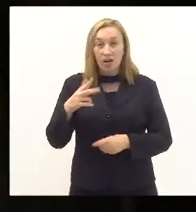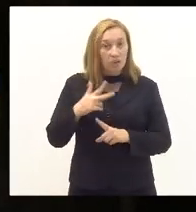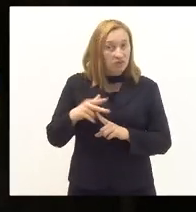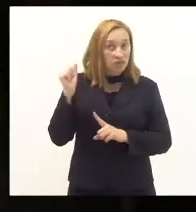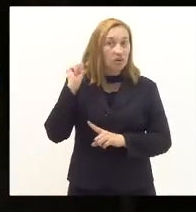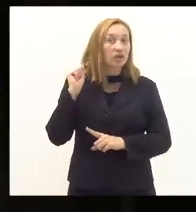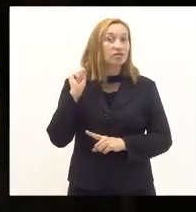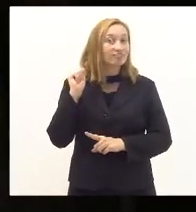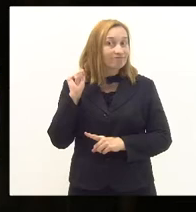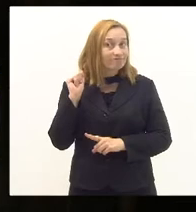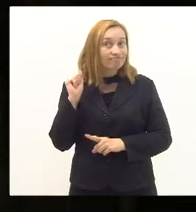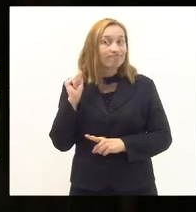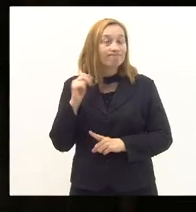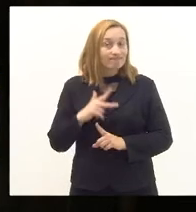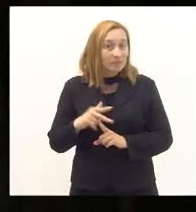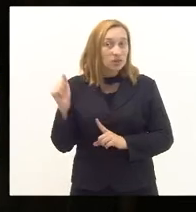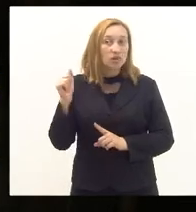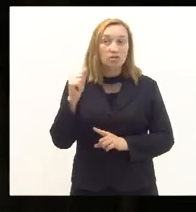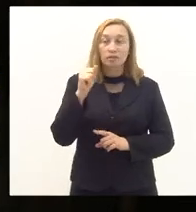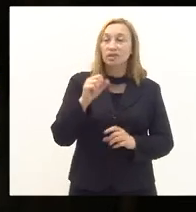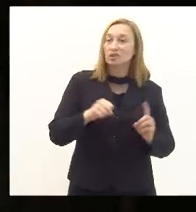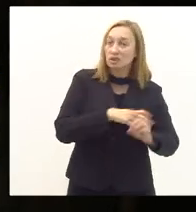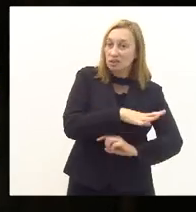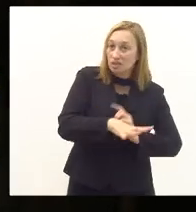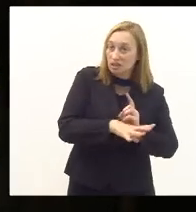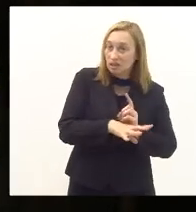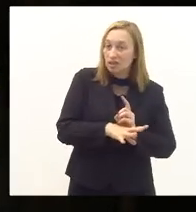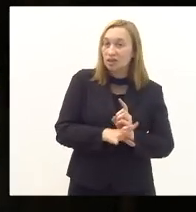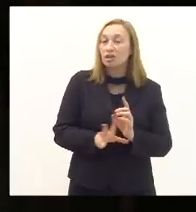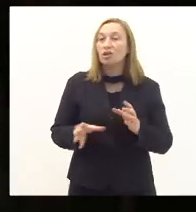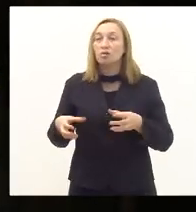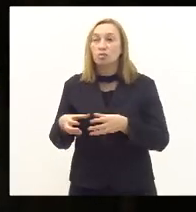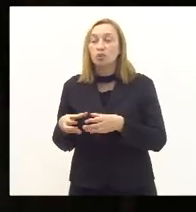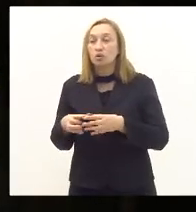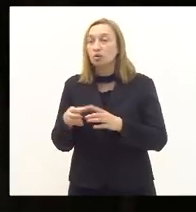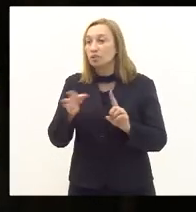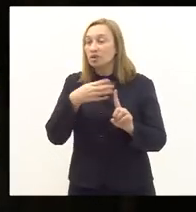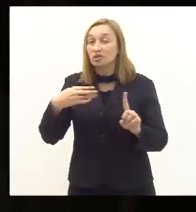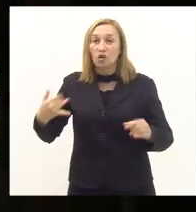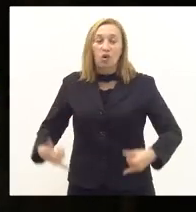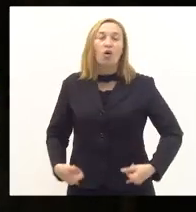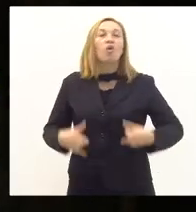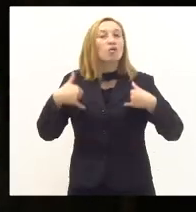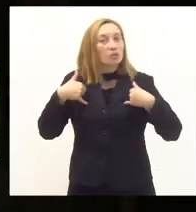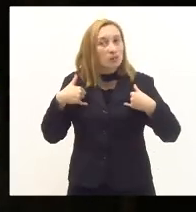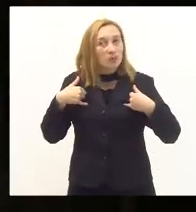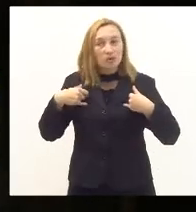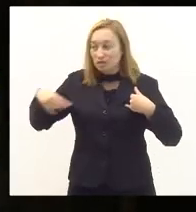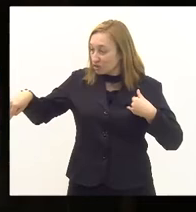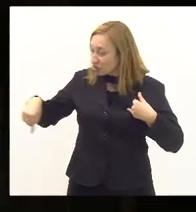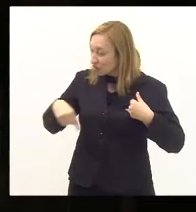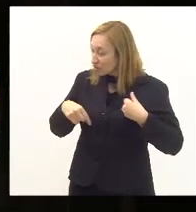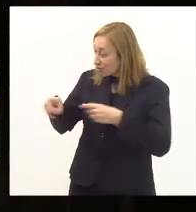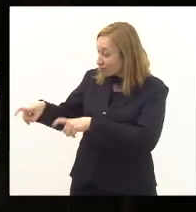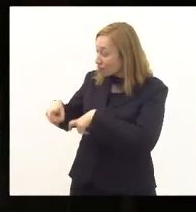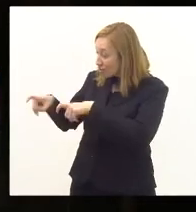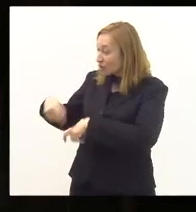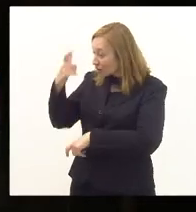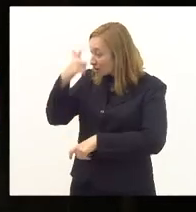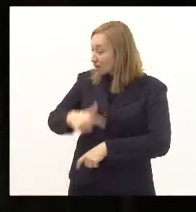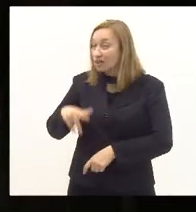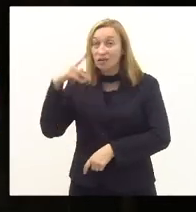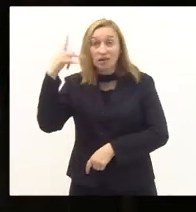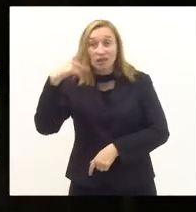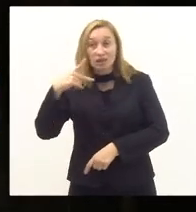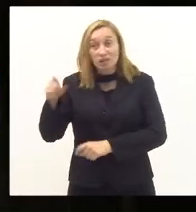vitória. Né? Uma vitória para a sociedade, uma vitória para a população LGBT. E eu me orgulho de vir do interior, de ser um vereador